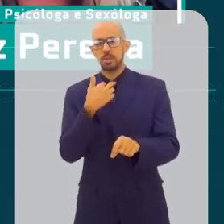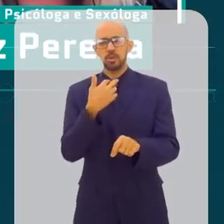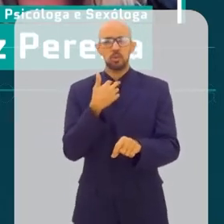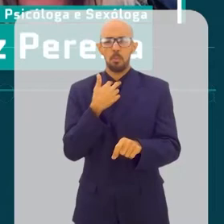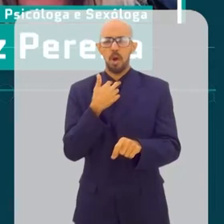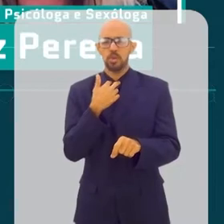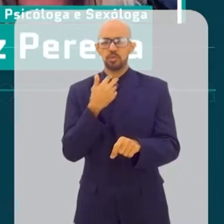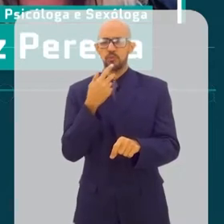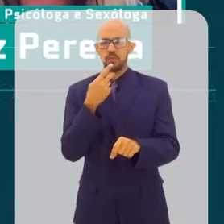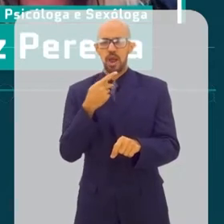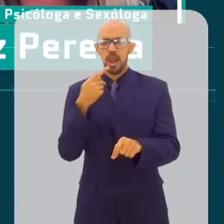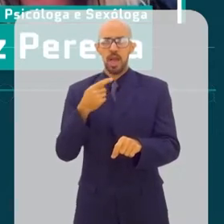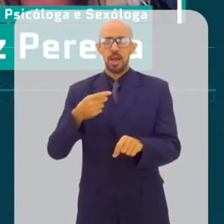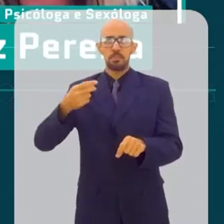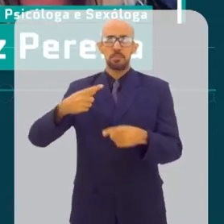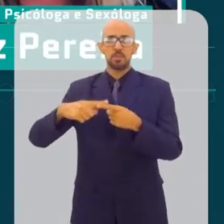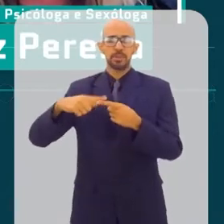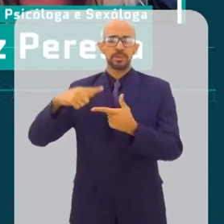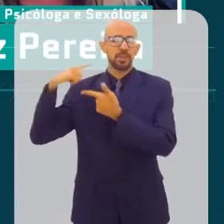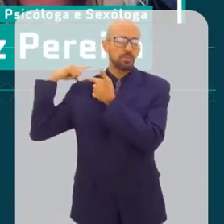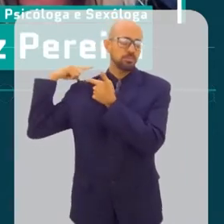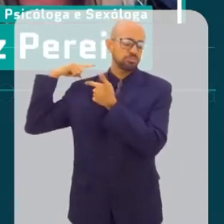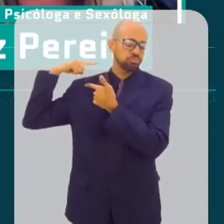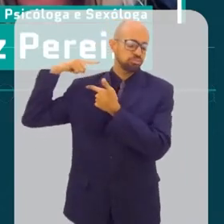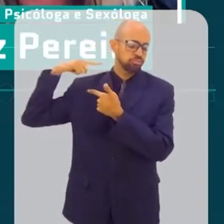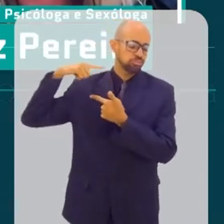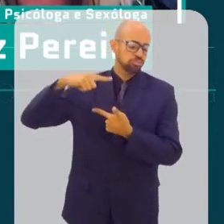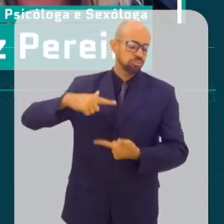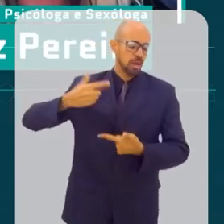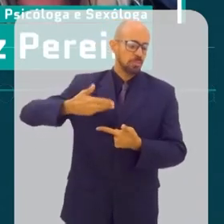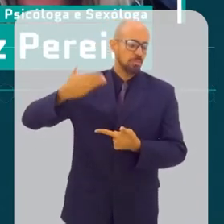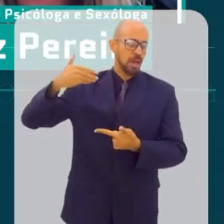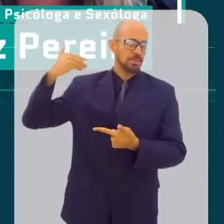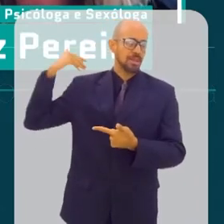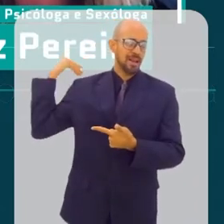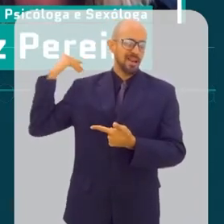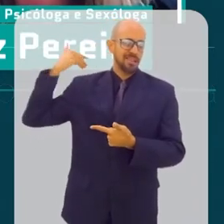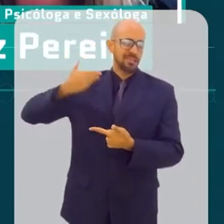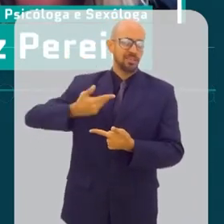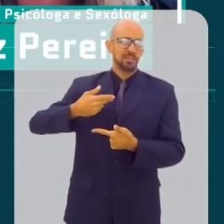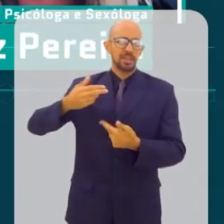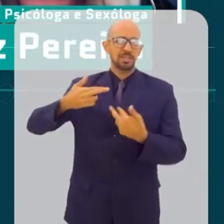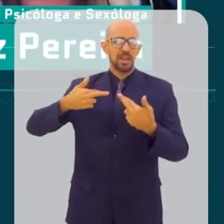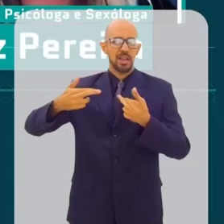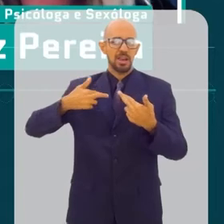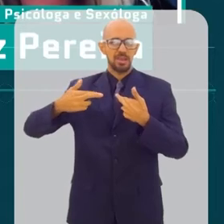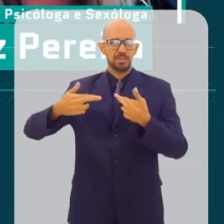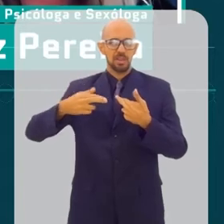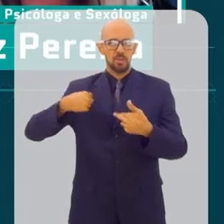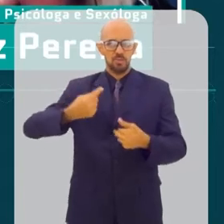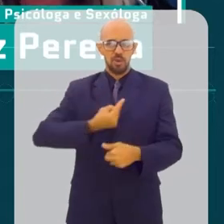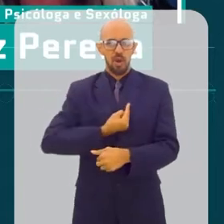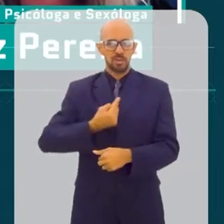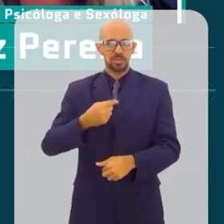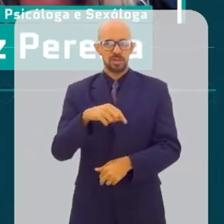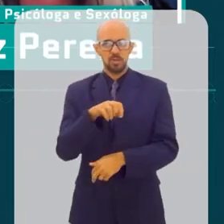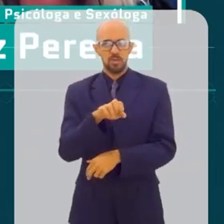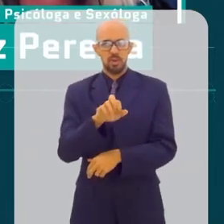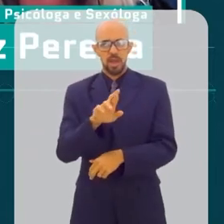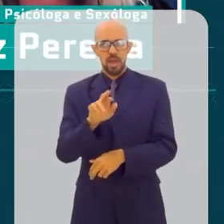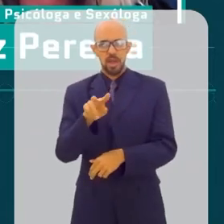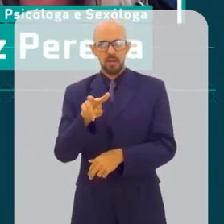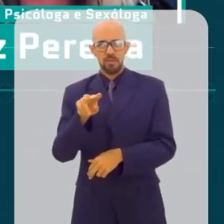mas eu também não vou negar essa questão histórica, da ancestralidade que nós temos, da nossa relação com